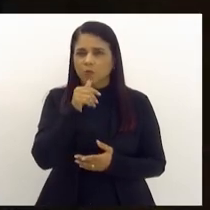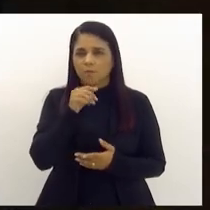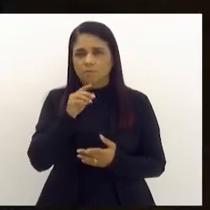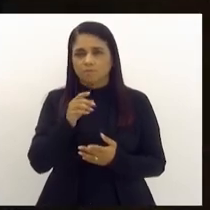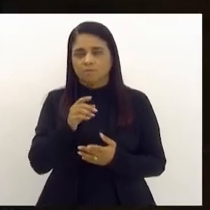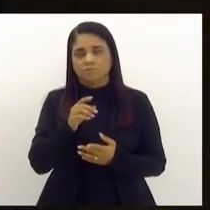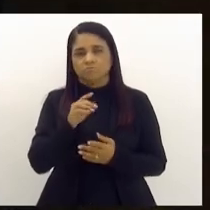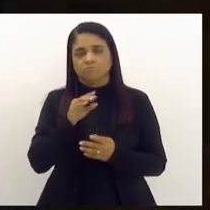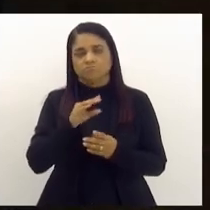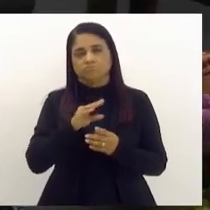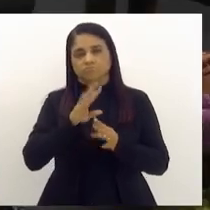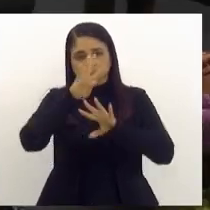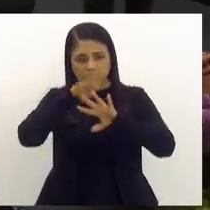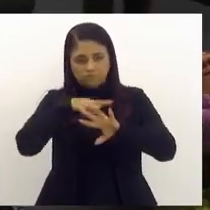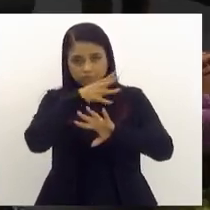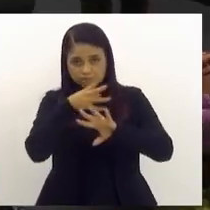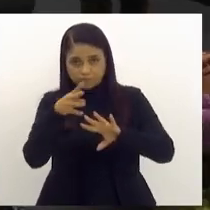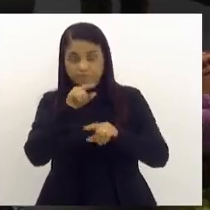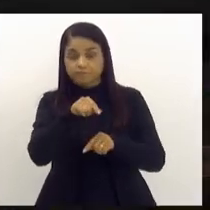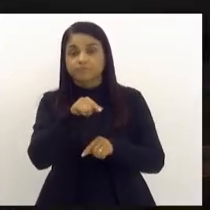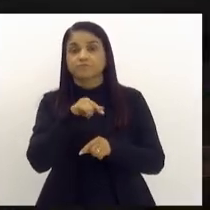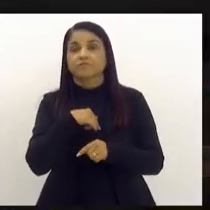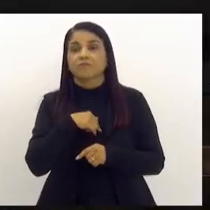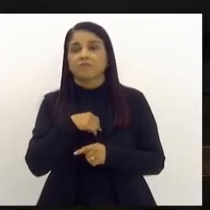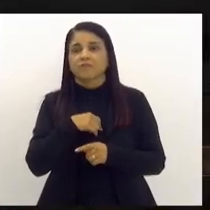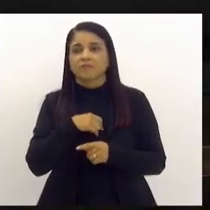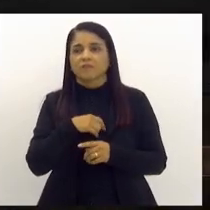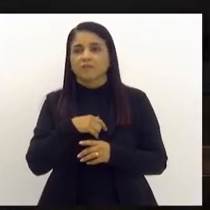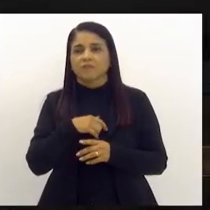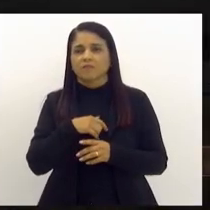Tá. Então são...